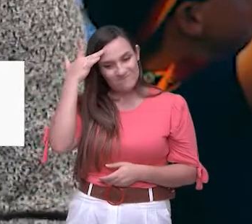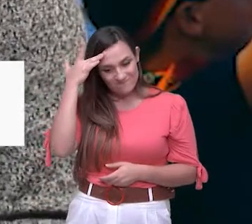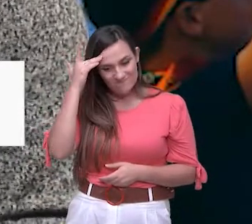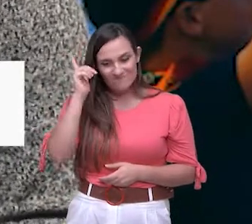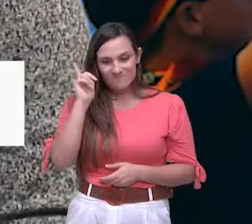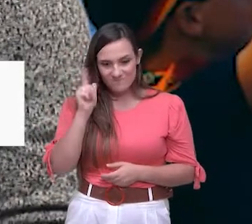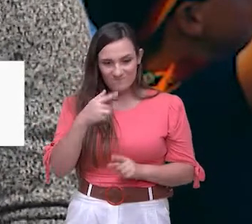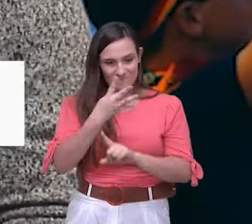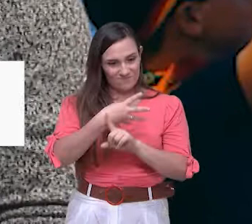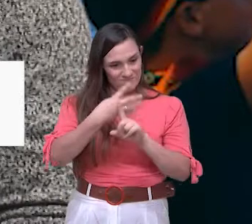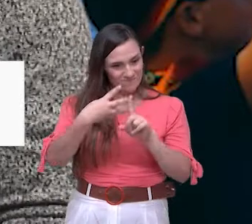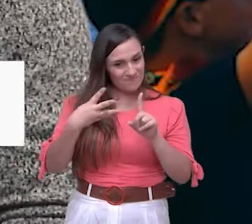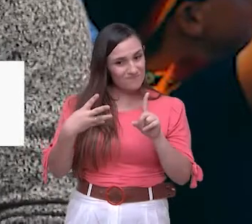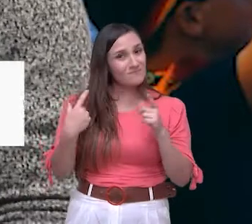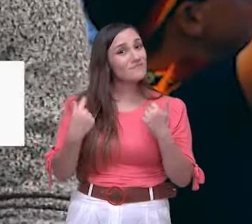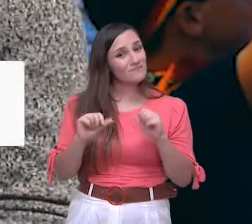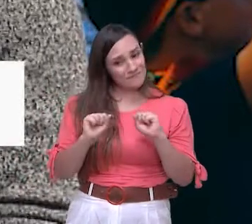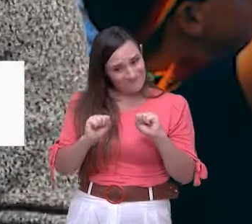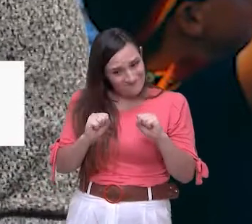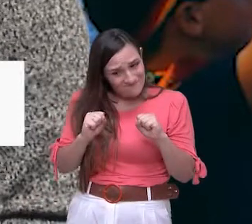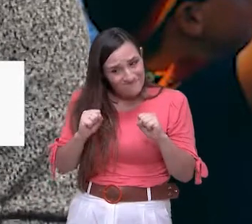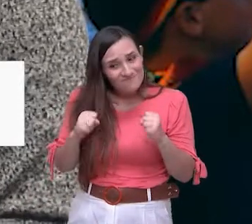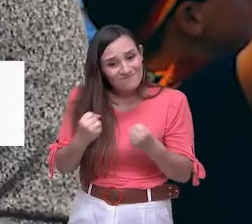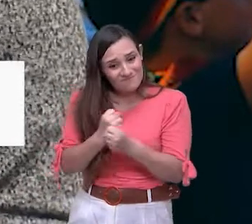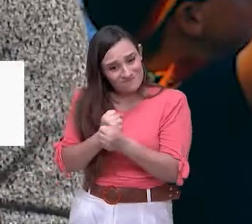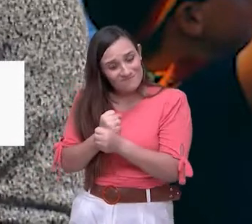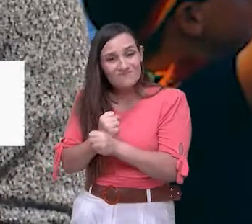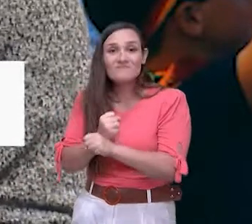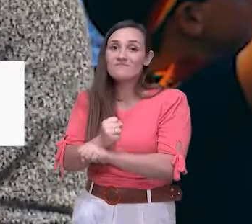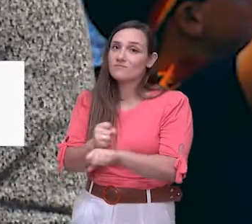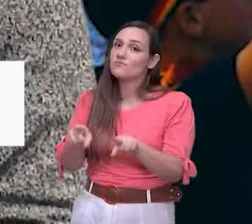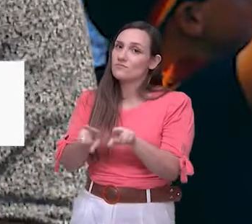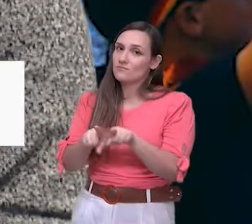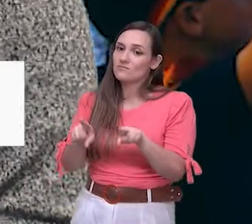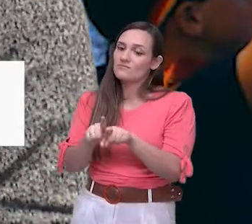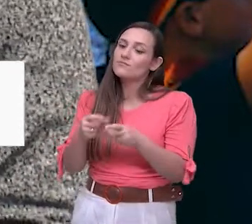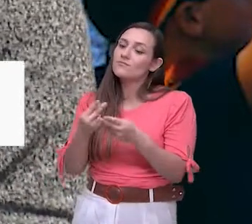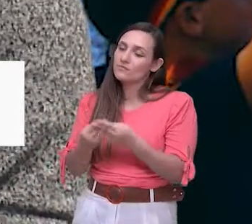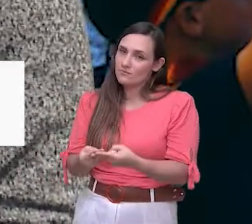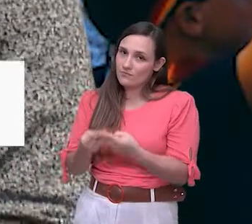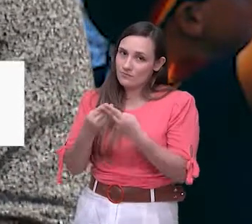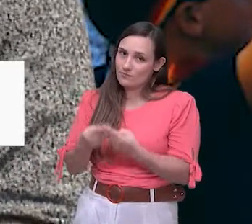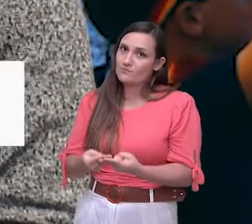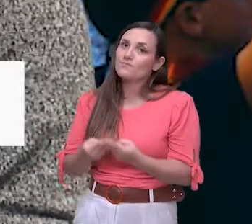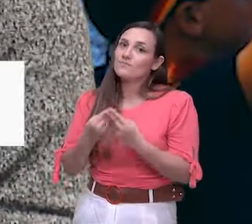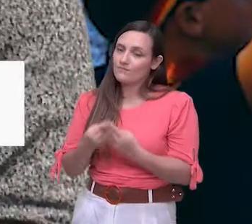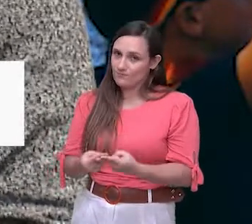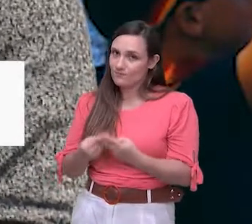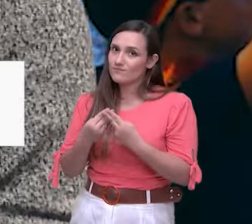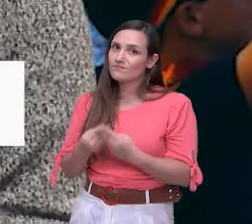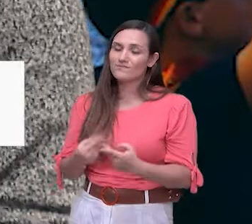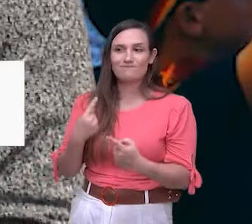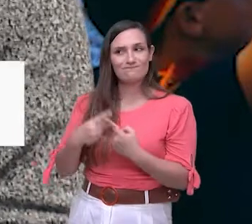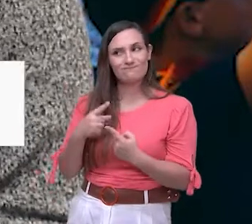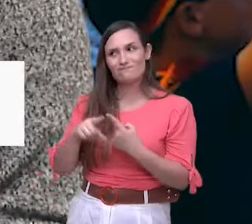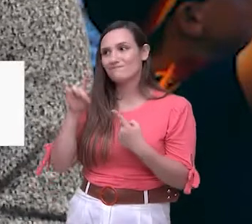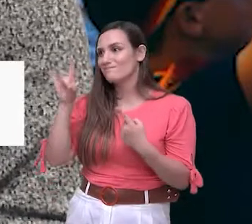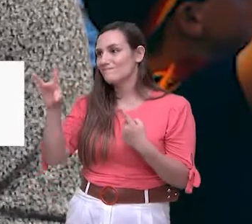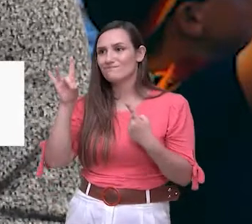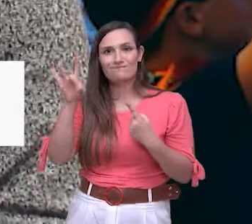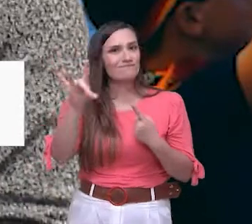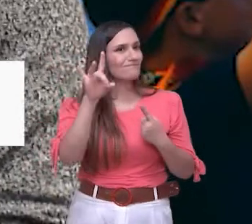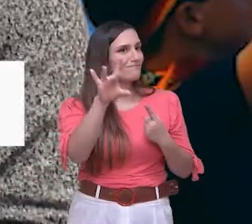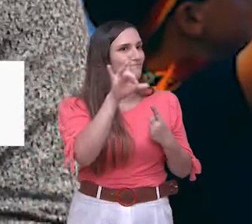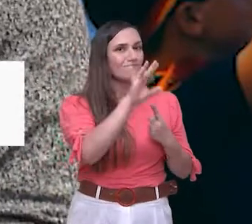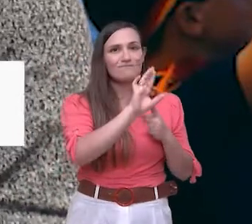muita vontade demanda muito muita dedicação e também compreensão de que são casos de que são